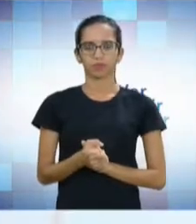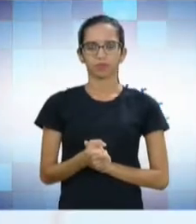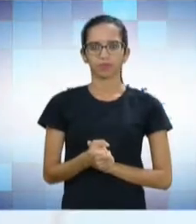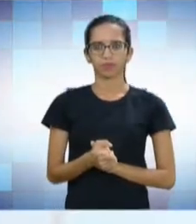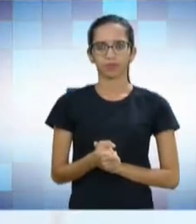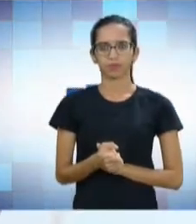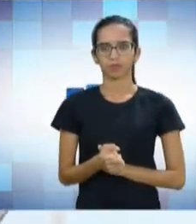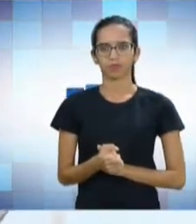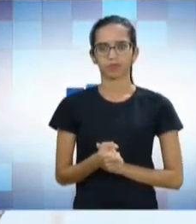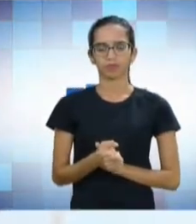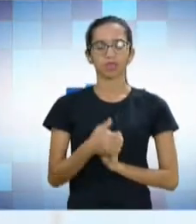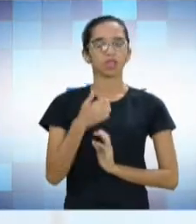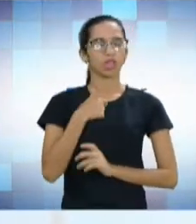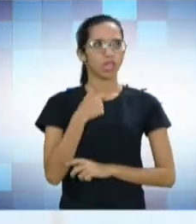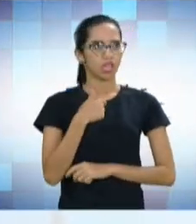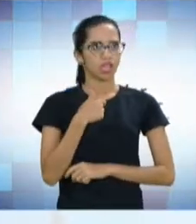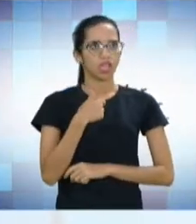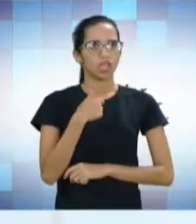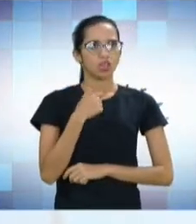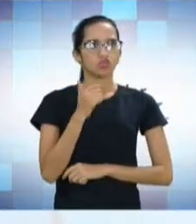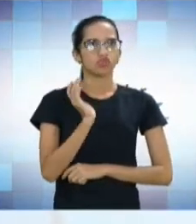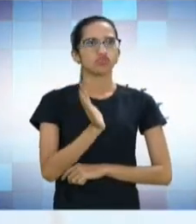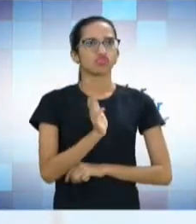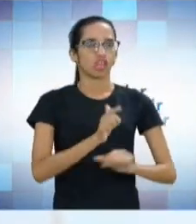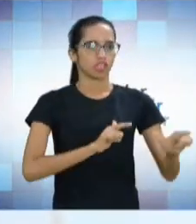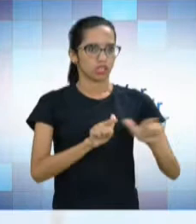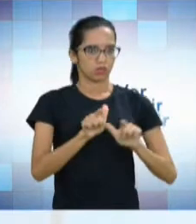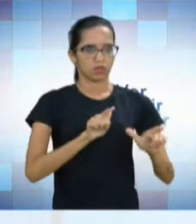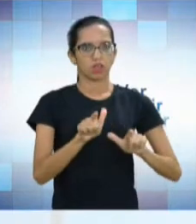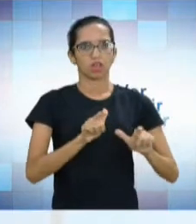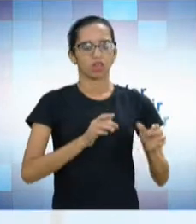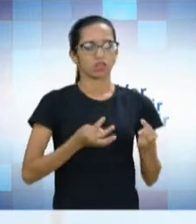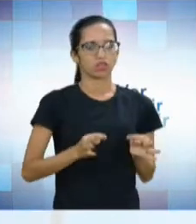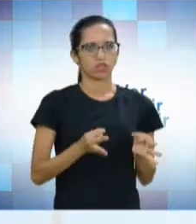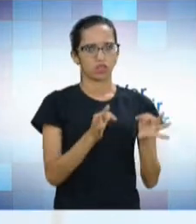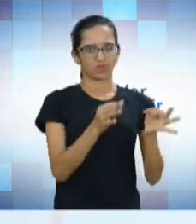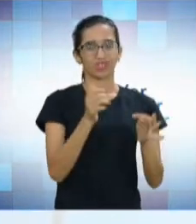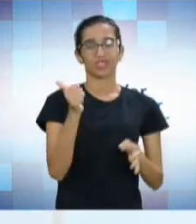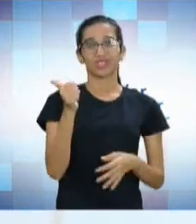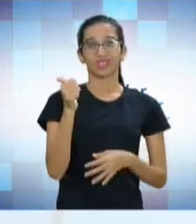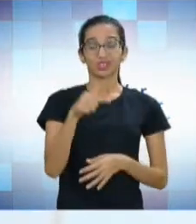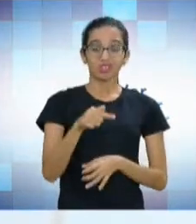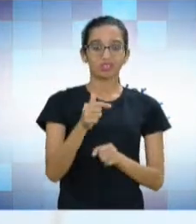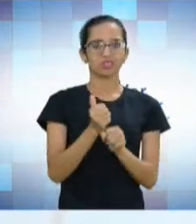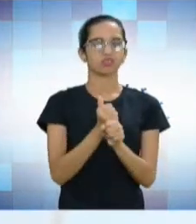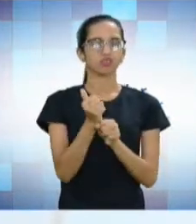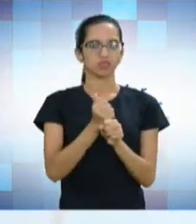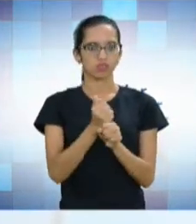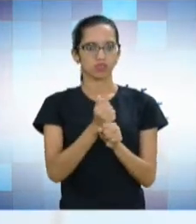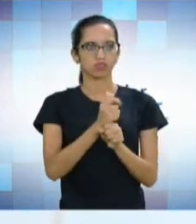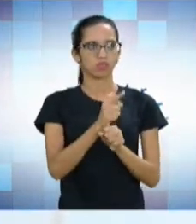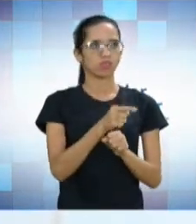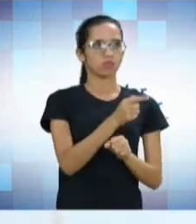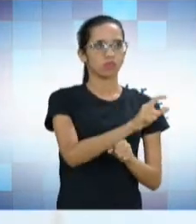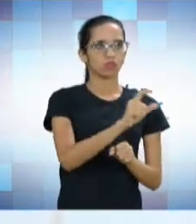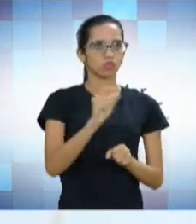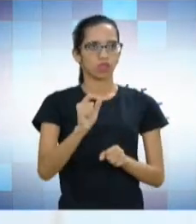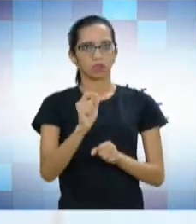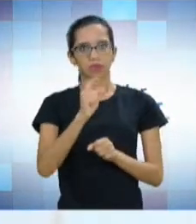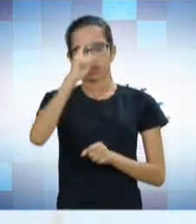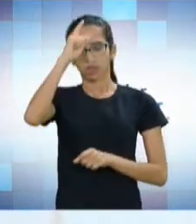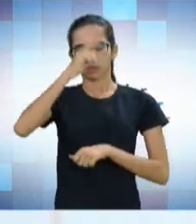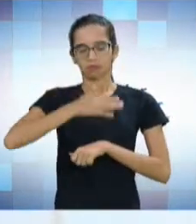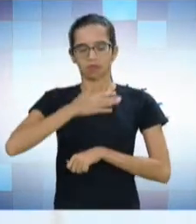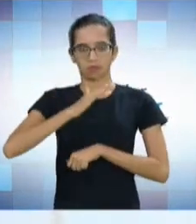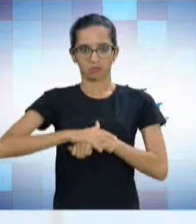realmente trabalhei com tecnologia na embratel 17 anos depois eu saí pra ser